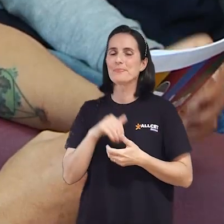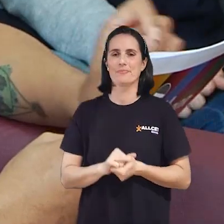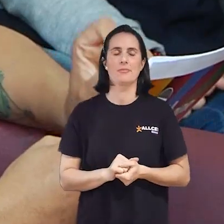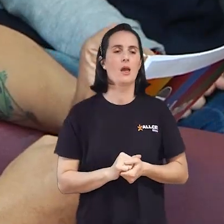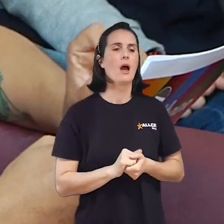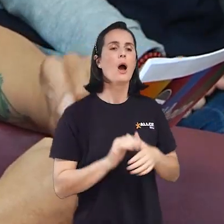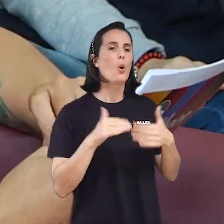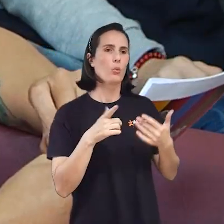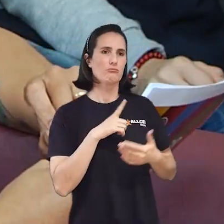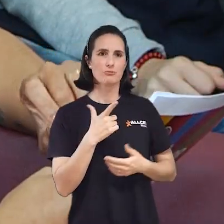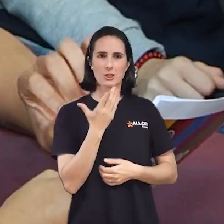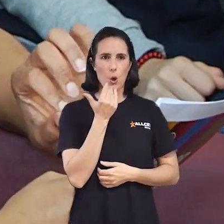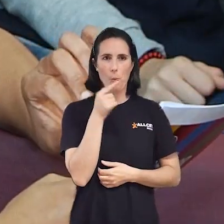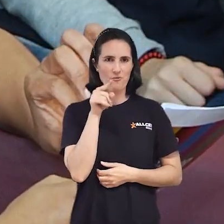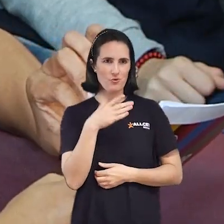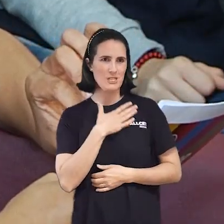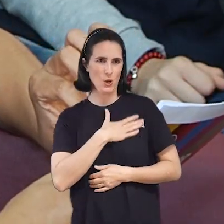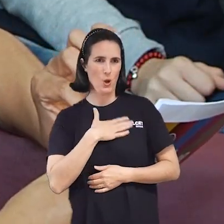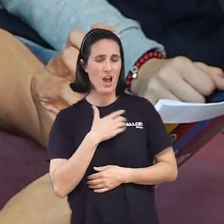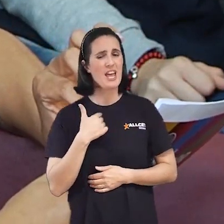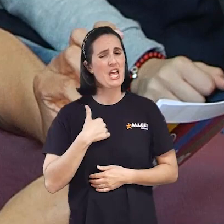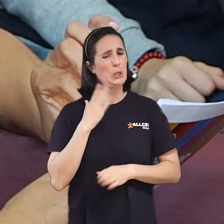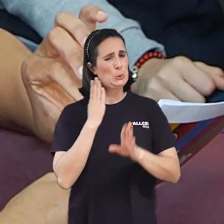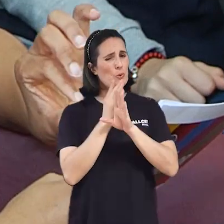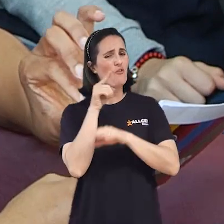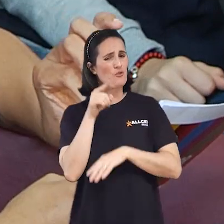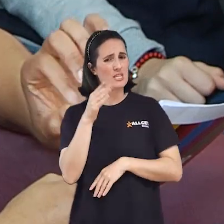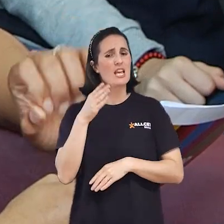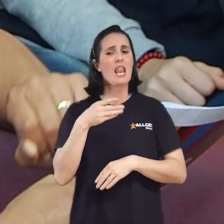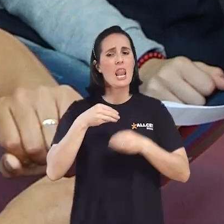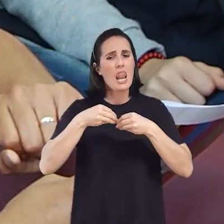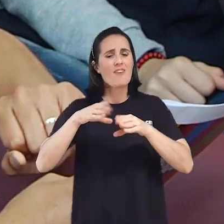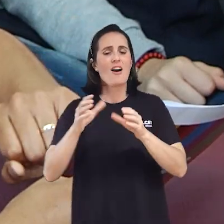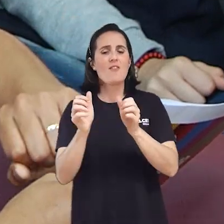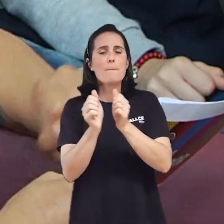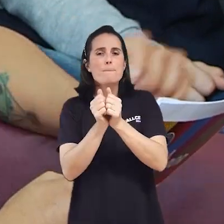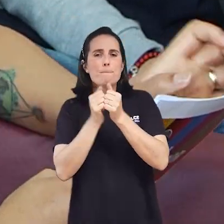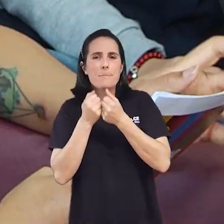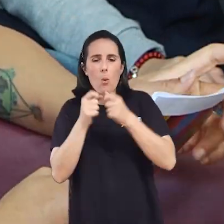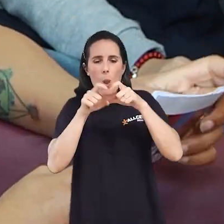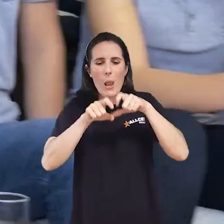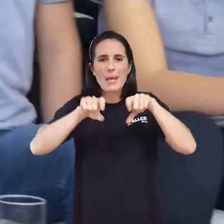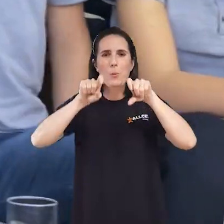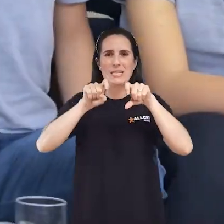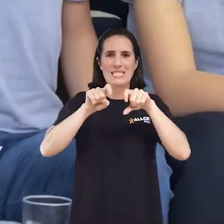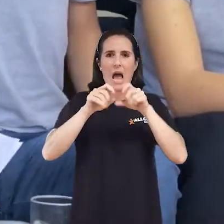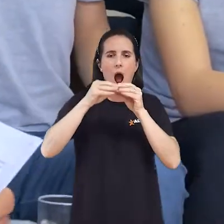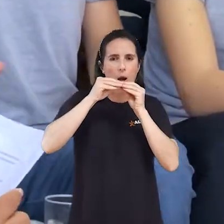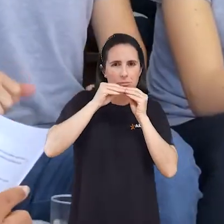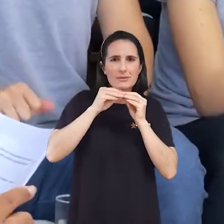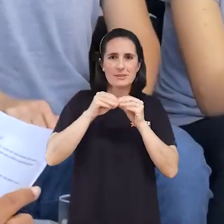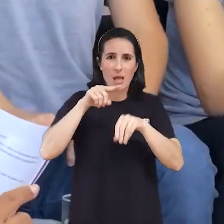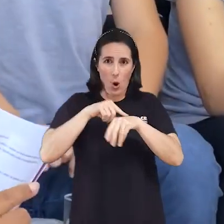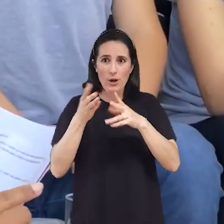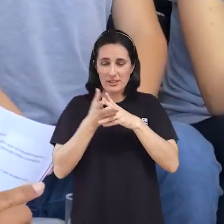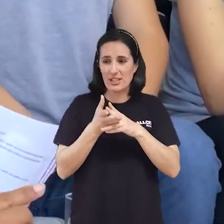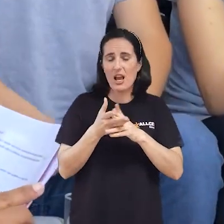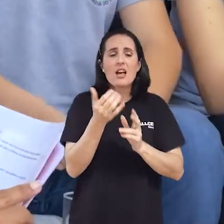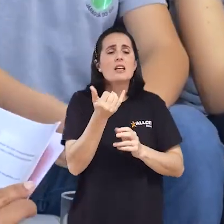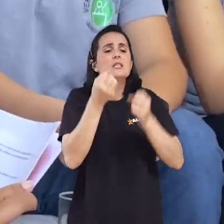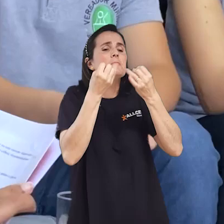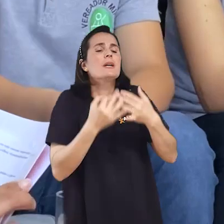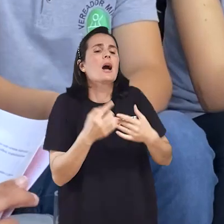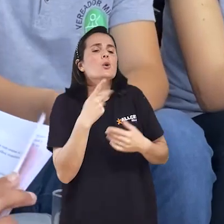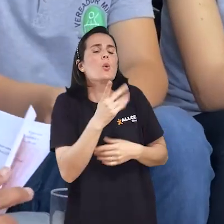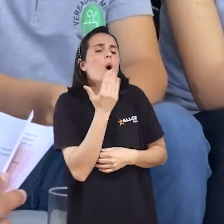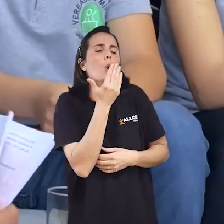Vereador, a Bianca quer fazer uma pergunta para você específica da hora do lanche. Quando não tinha a merenda que o senhor